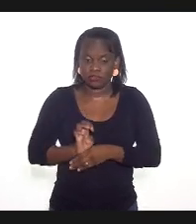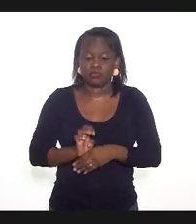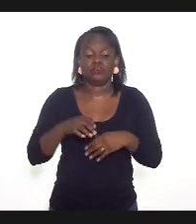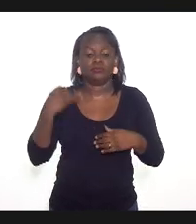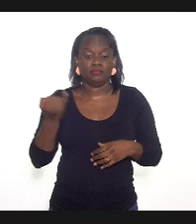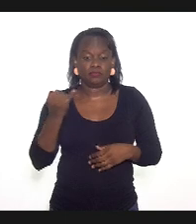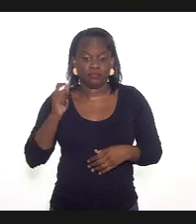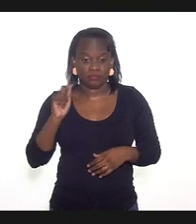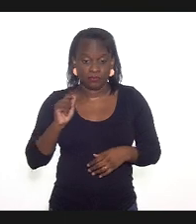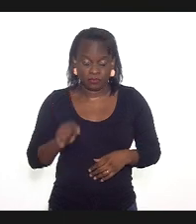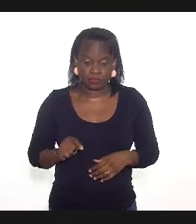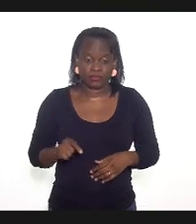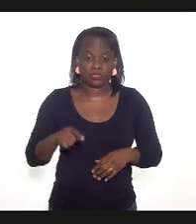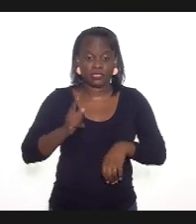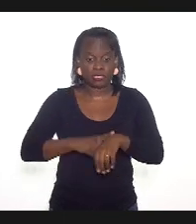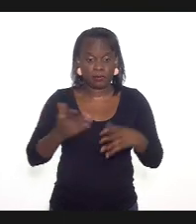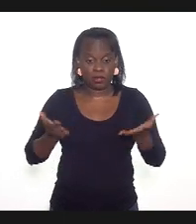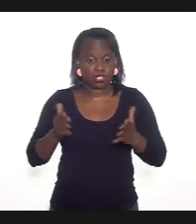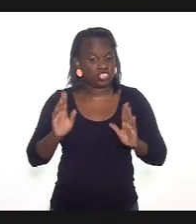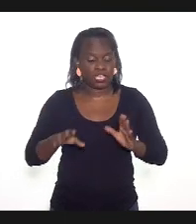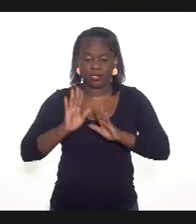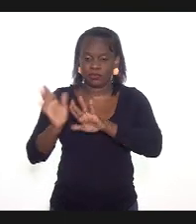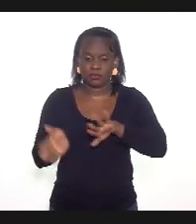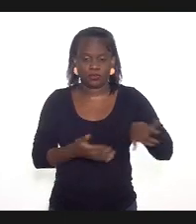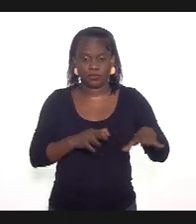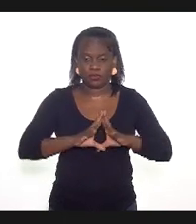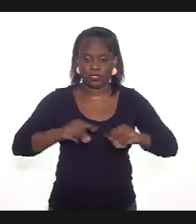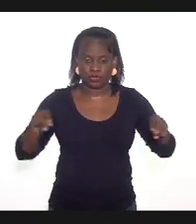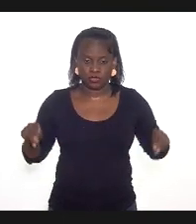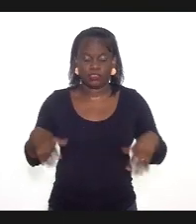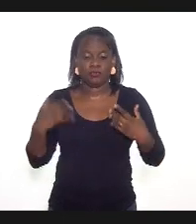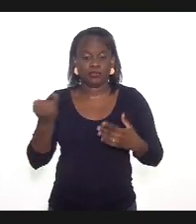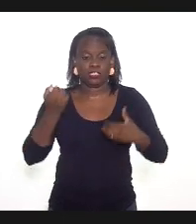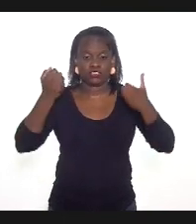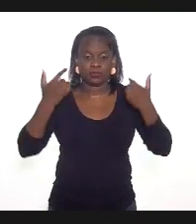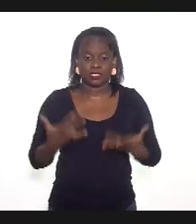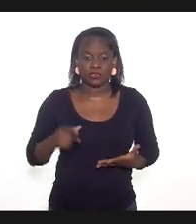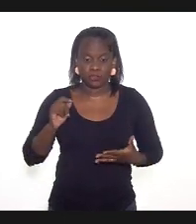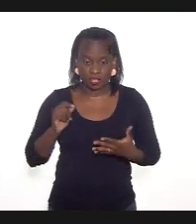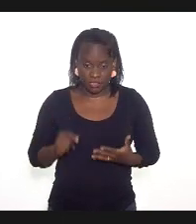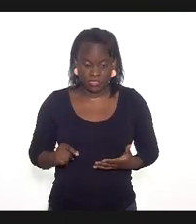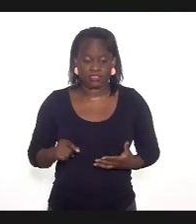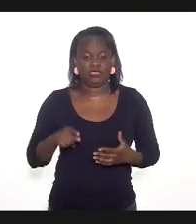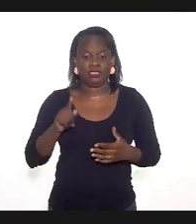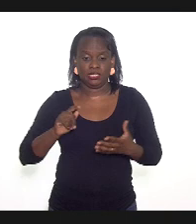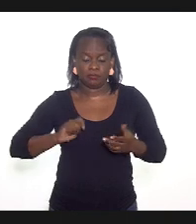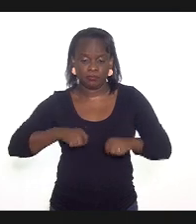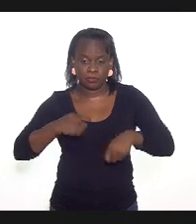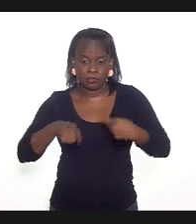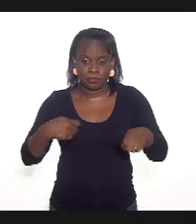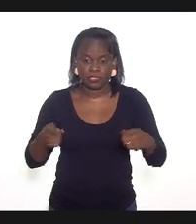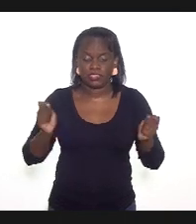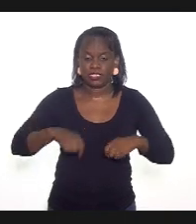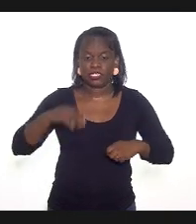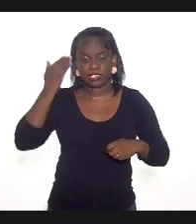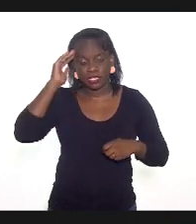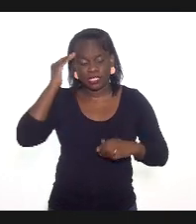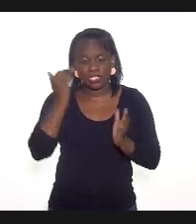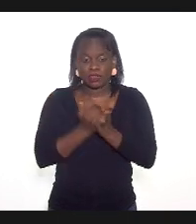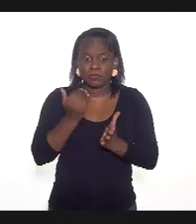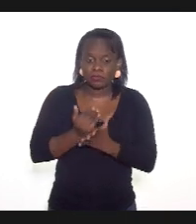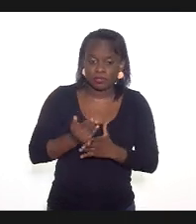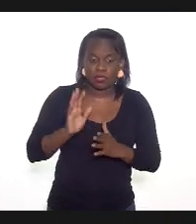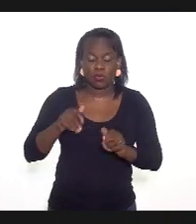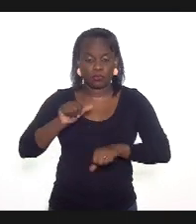importante que esse momento já foi superado. É importante dizer, somente se aquele dispositivo que estava se pretendendo acrescentar ou